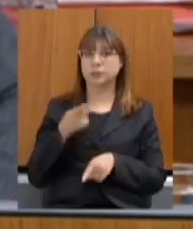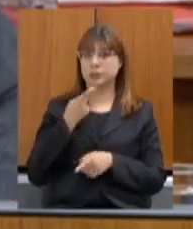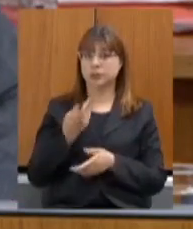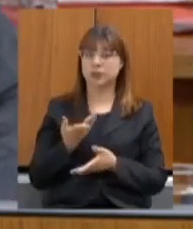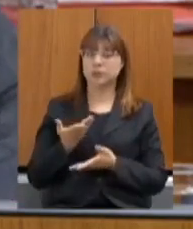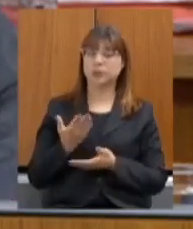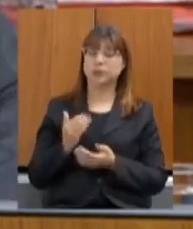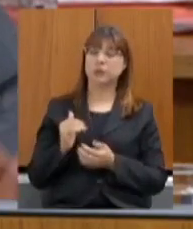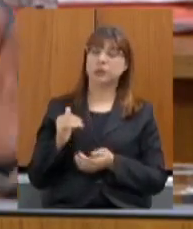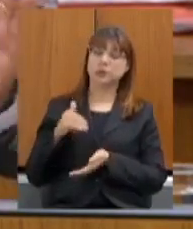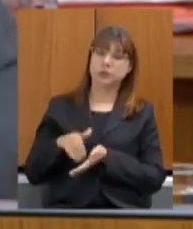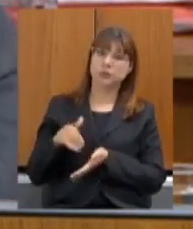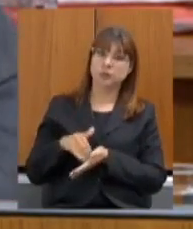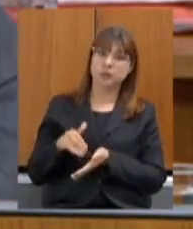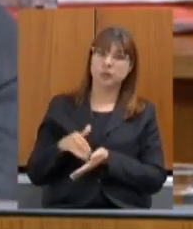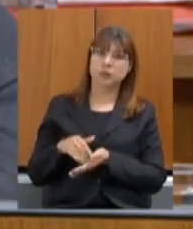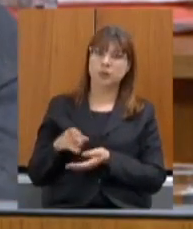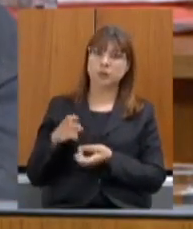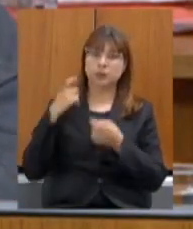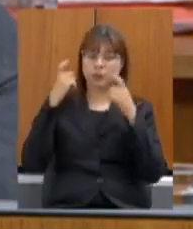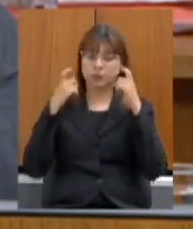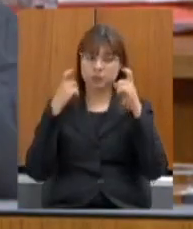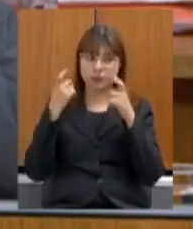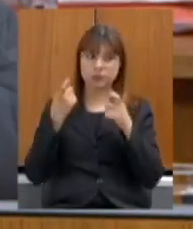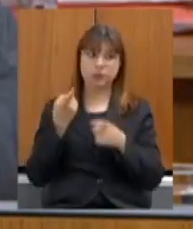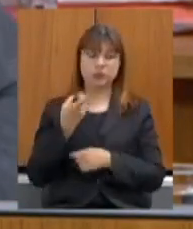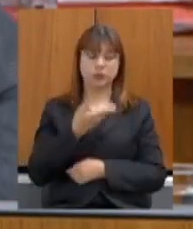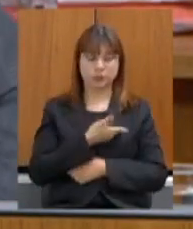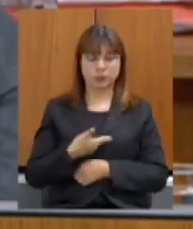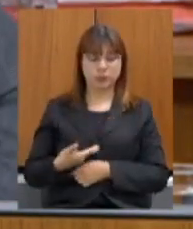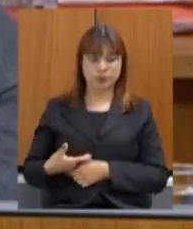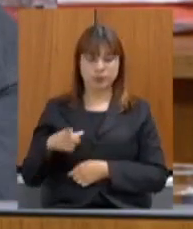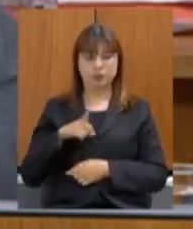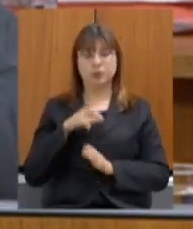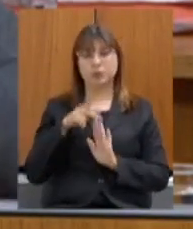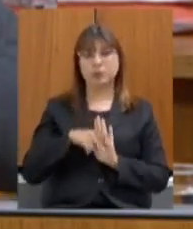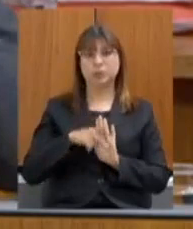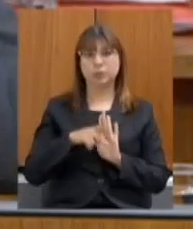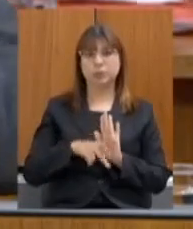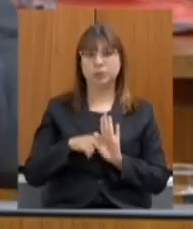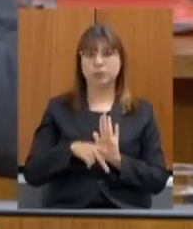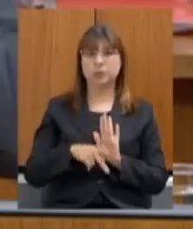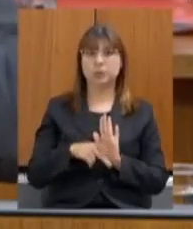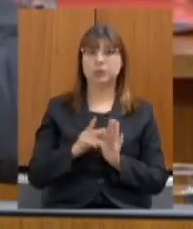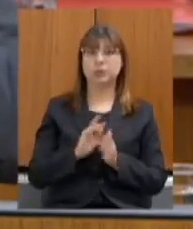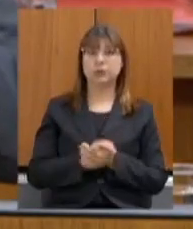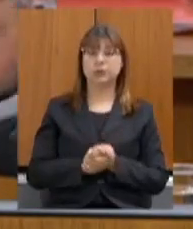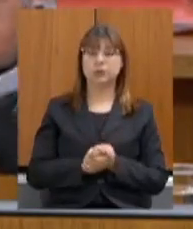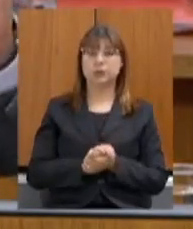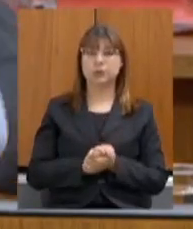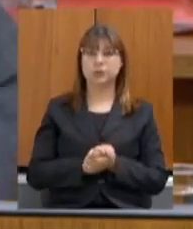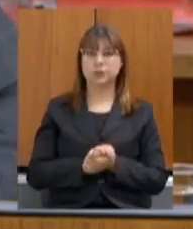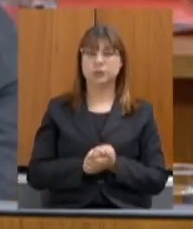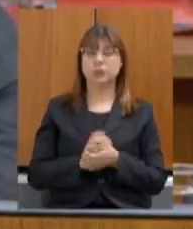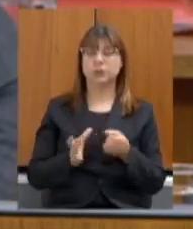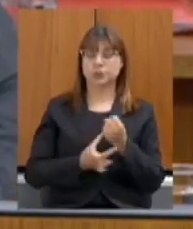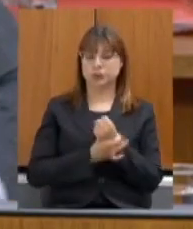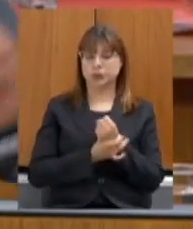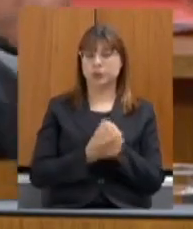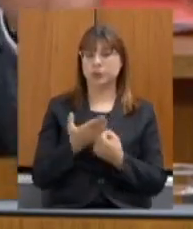secretário, a preocupação do governador que tem com o projeto, com a segurança pública.